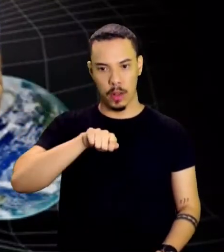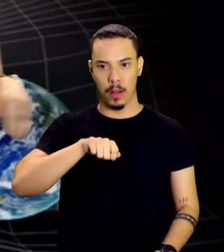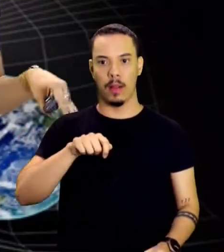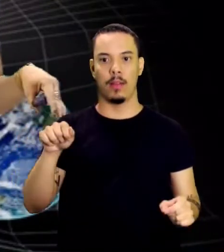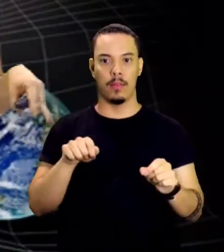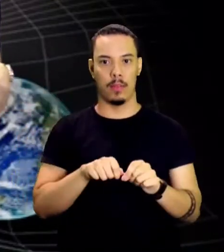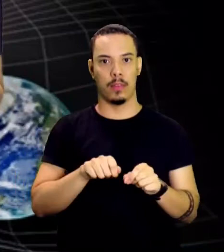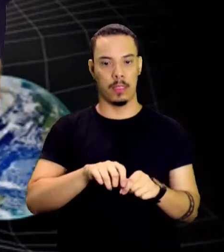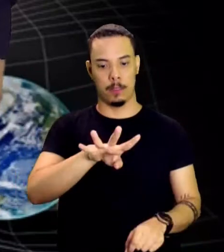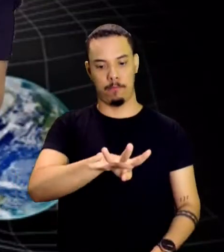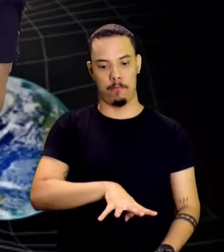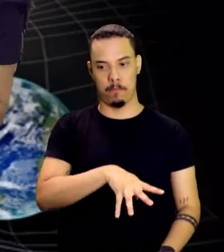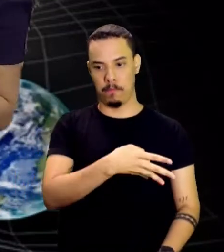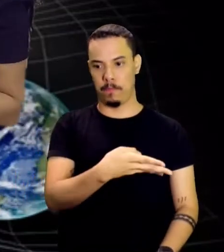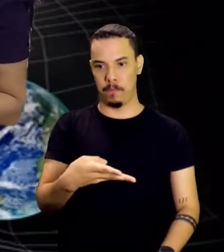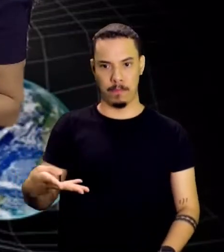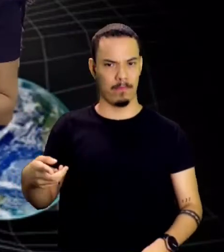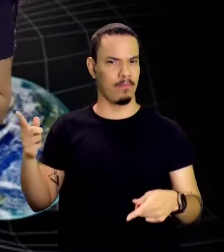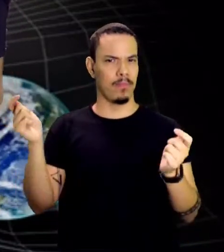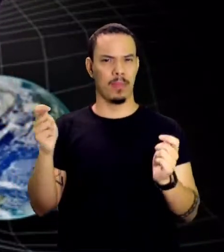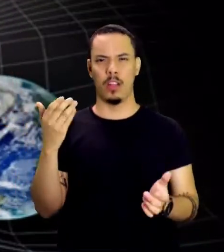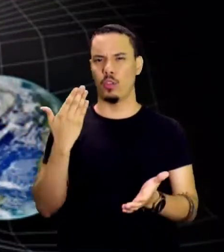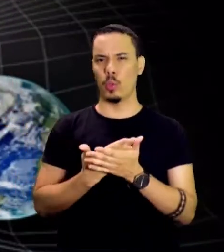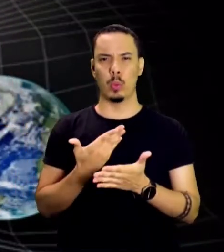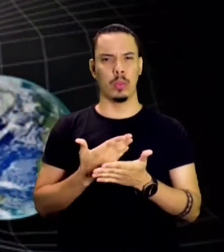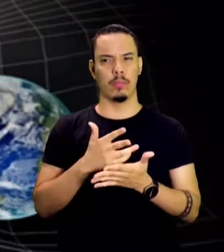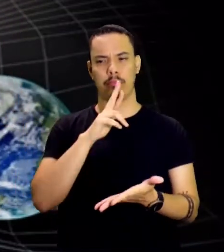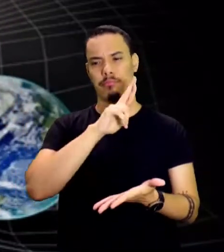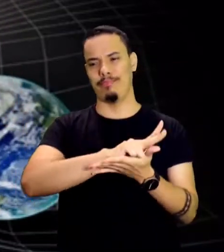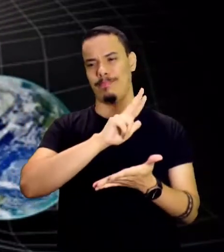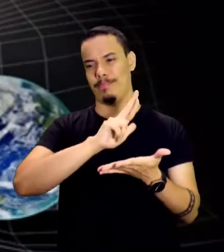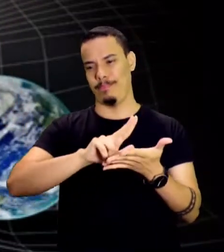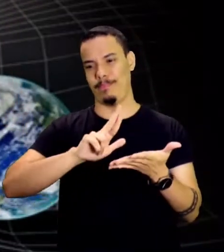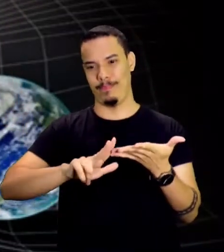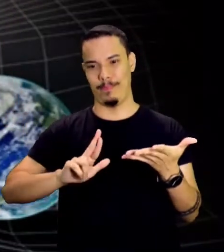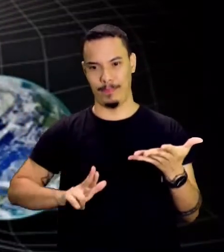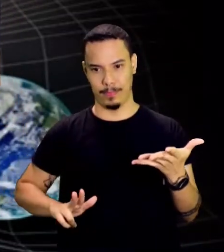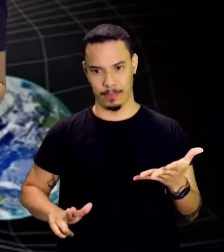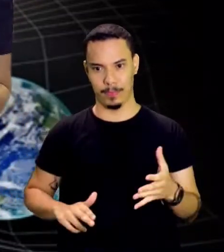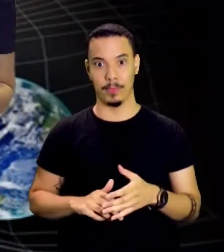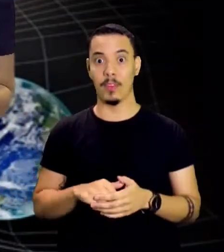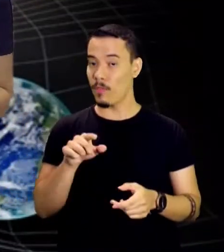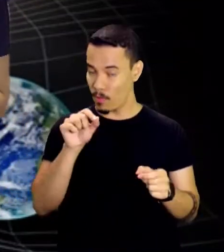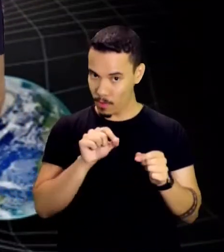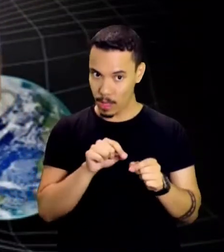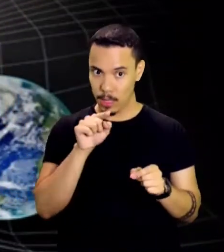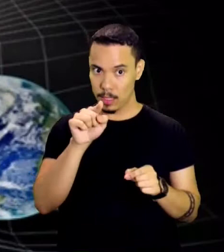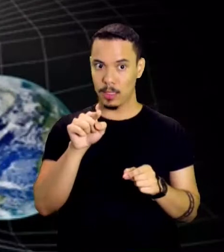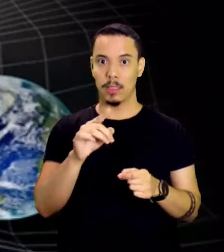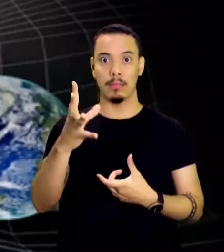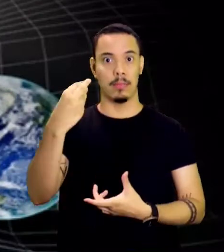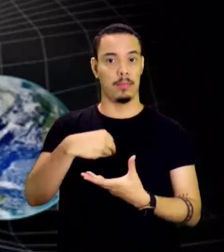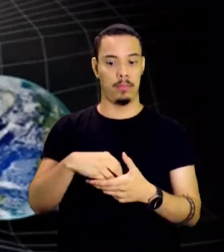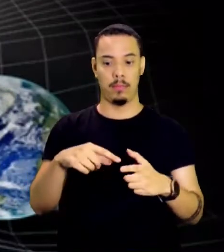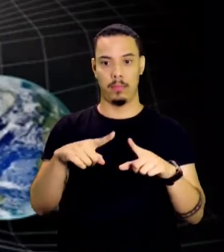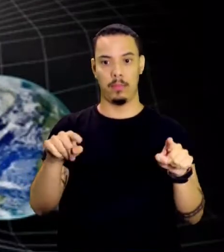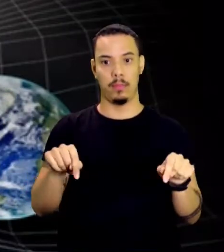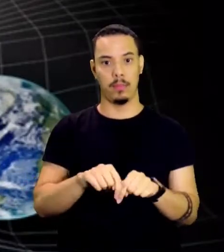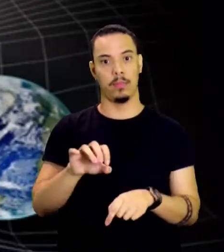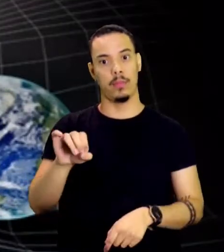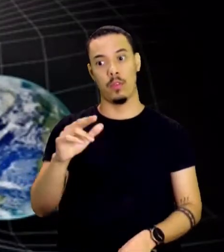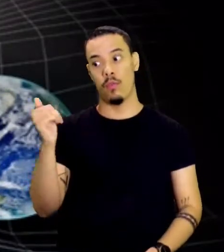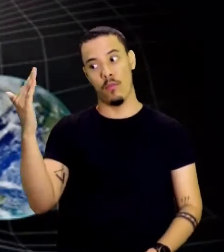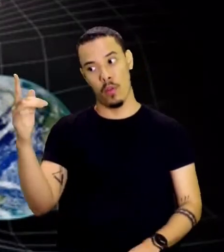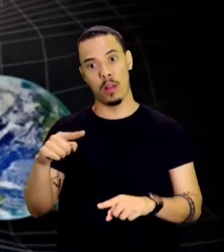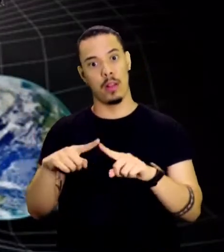para fazer uma malha quadriculada Dá até para fazer outros estudos também muitos outros junto com o